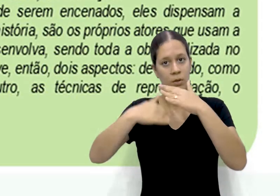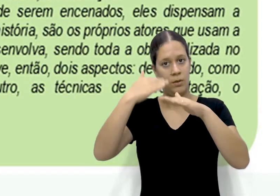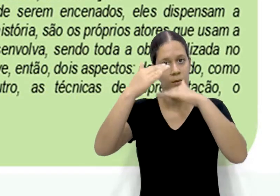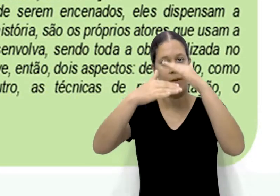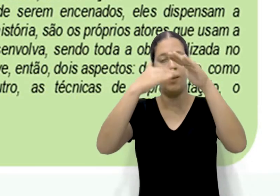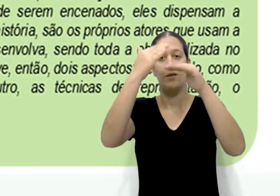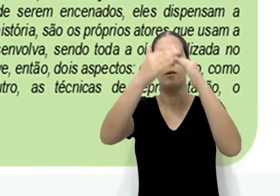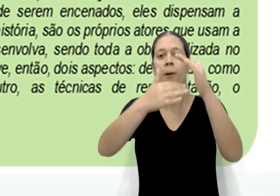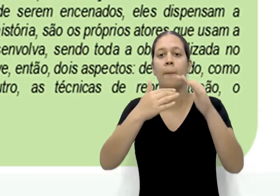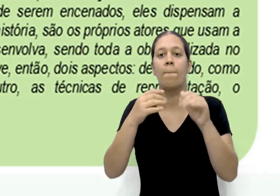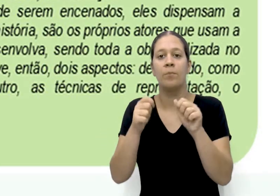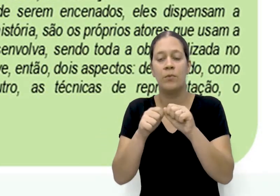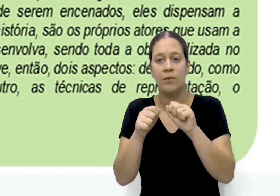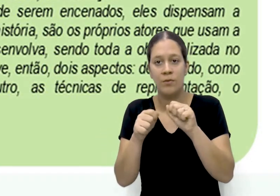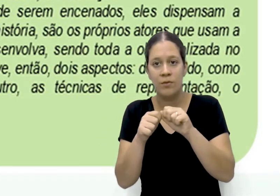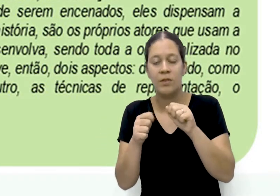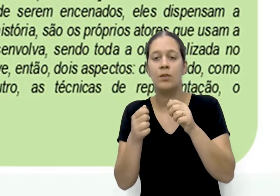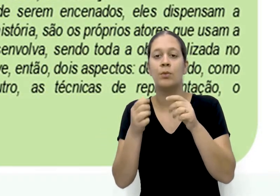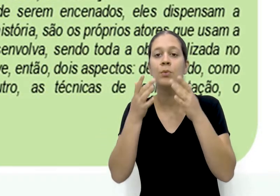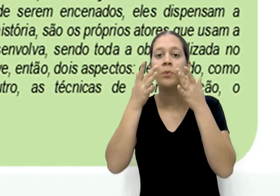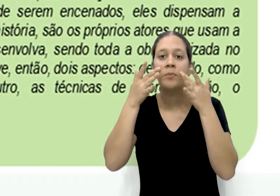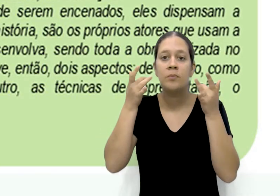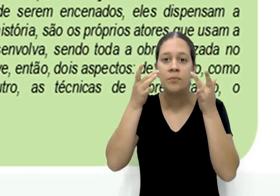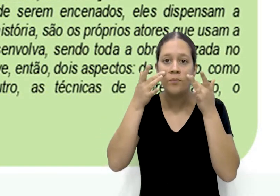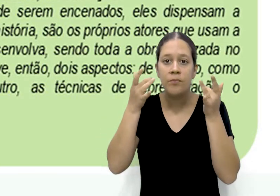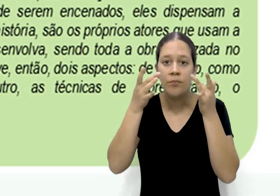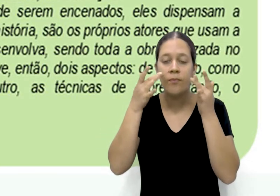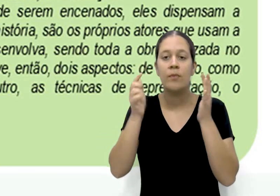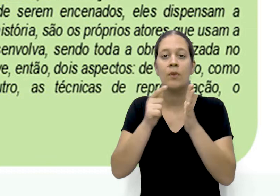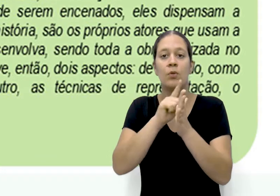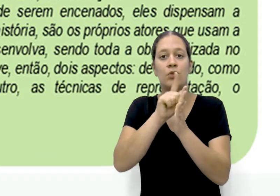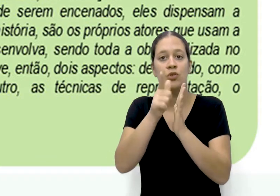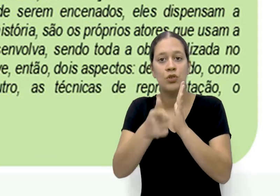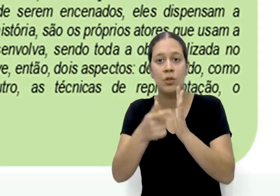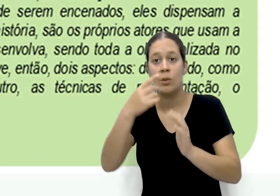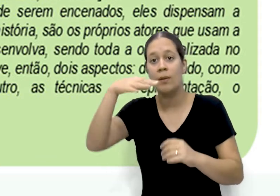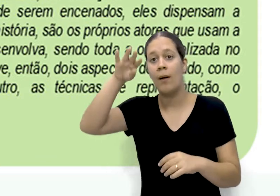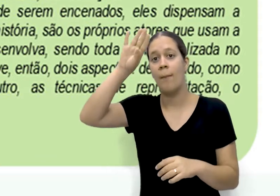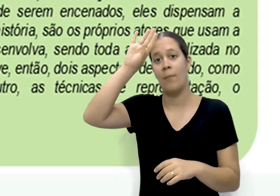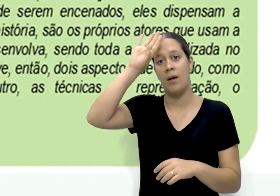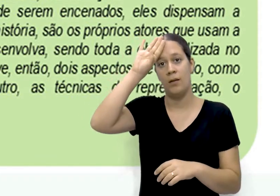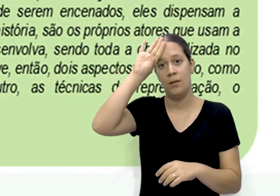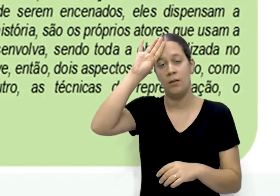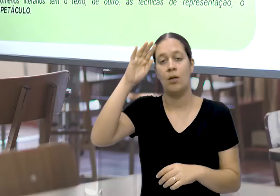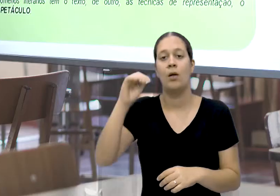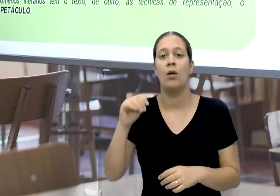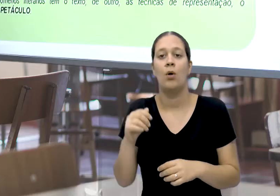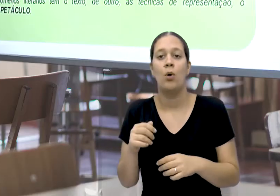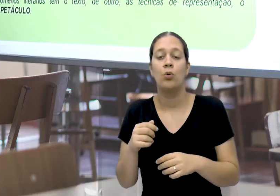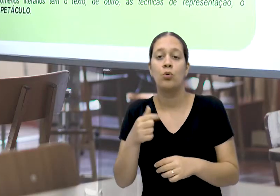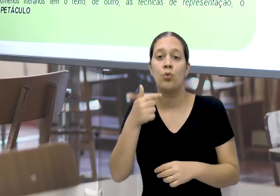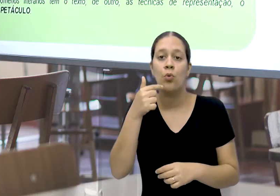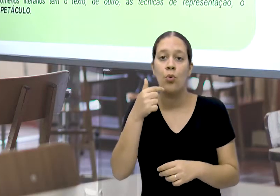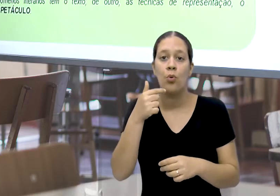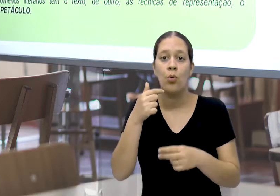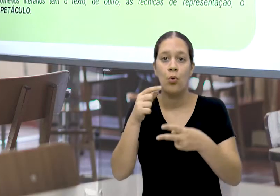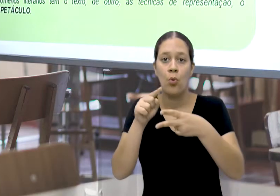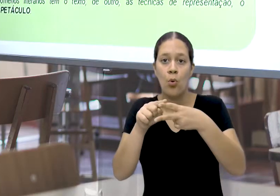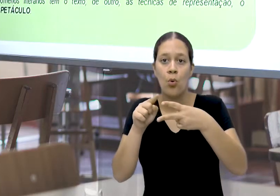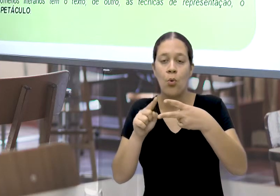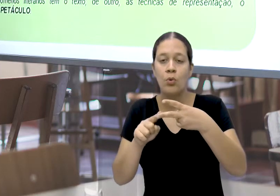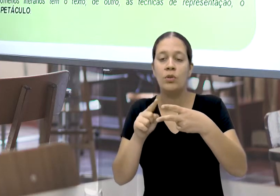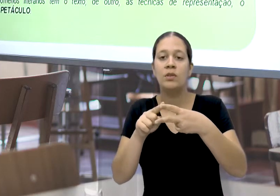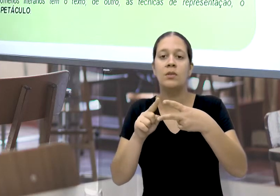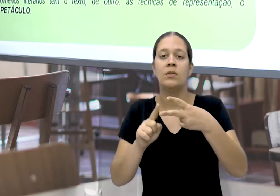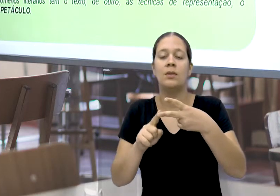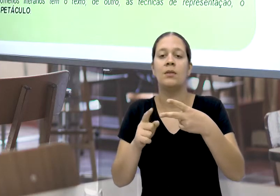as técnicas de representação. Isso é o espetáculo. Você tem o texto, que é escrito